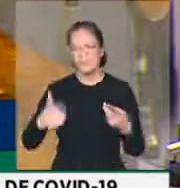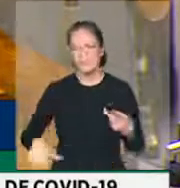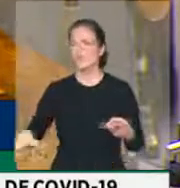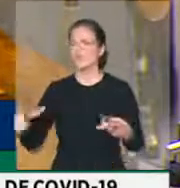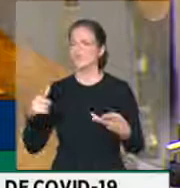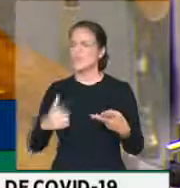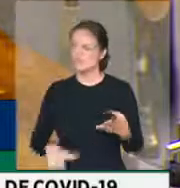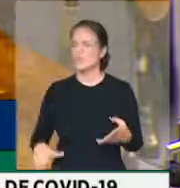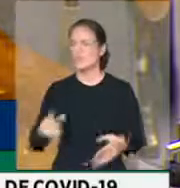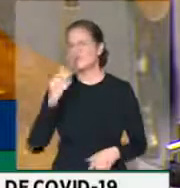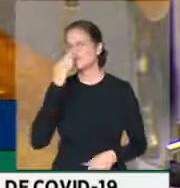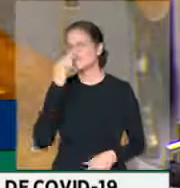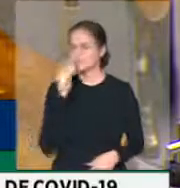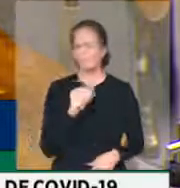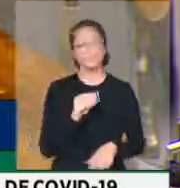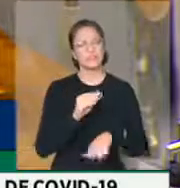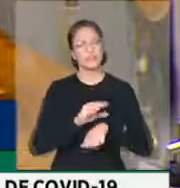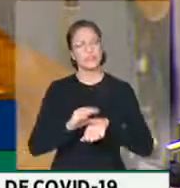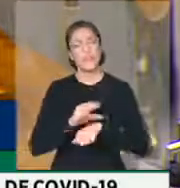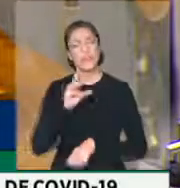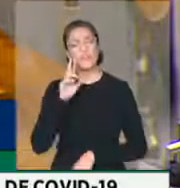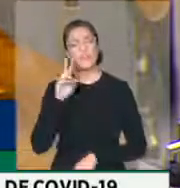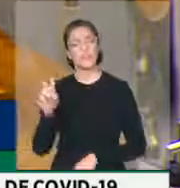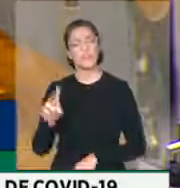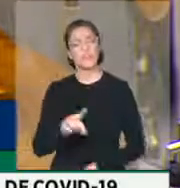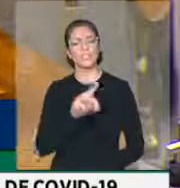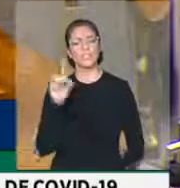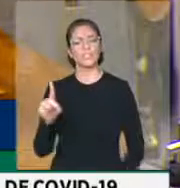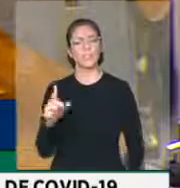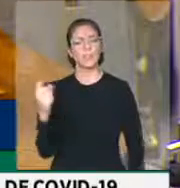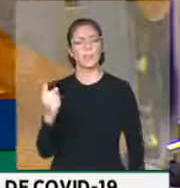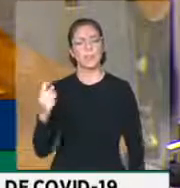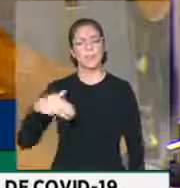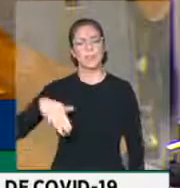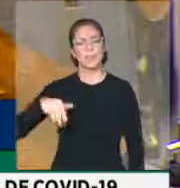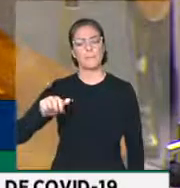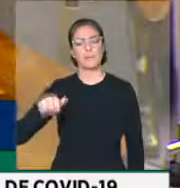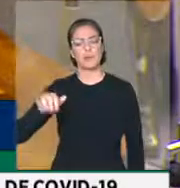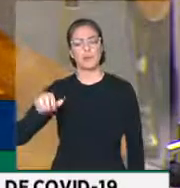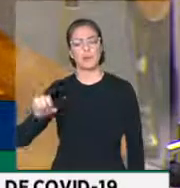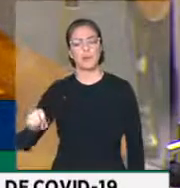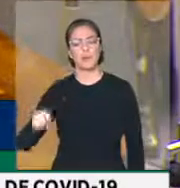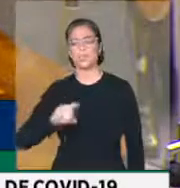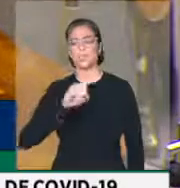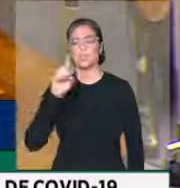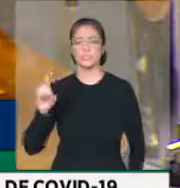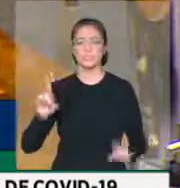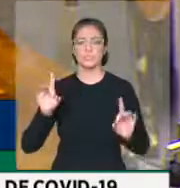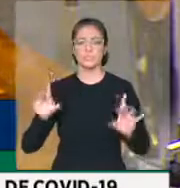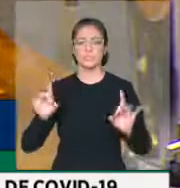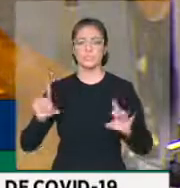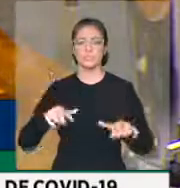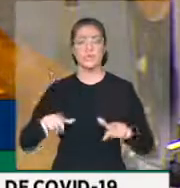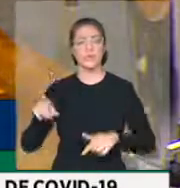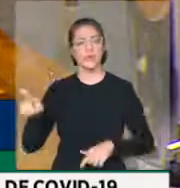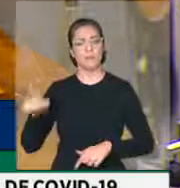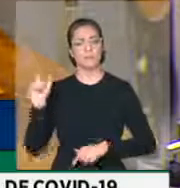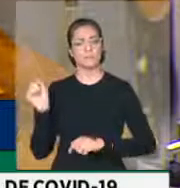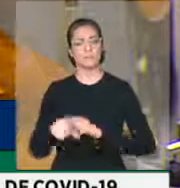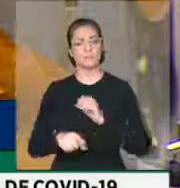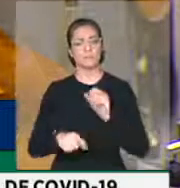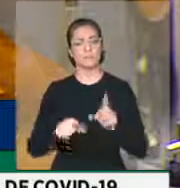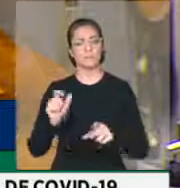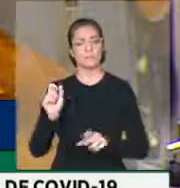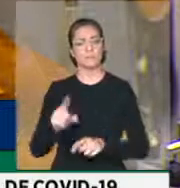a Constituição. Nós vimos no dia 1º de maio, no Dia do Trabalhador, a agressão às enfermeiras por parte das